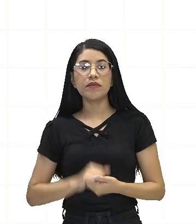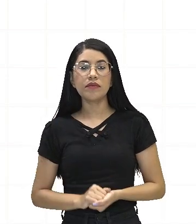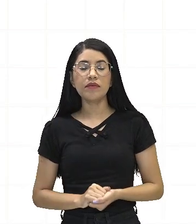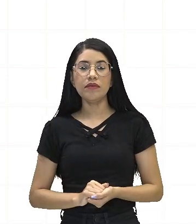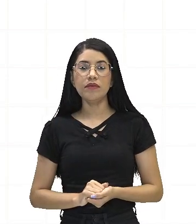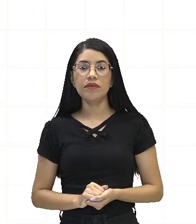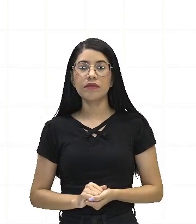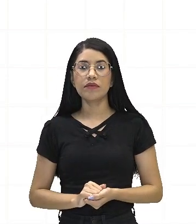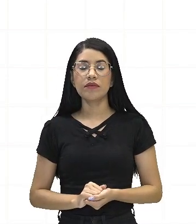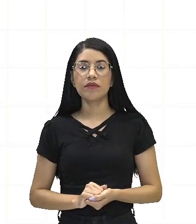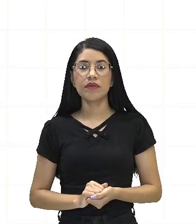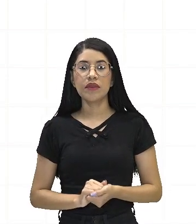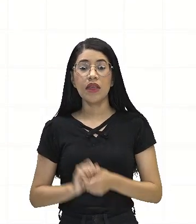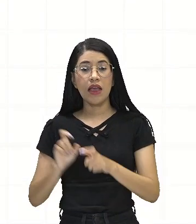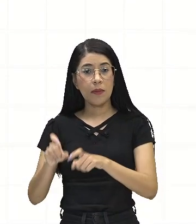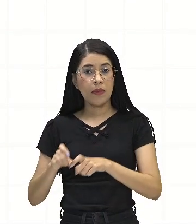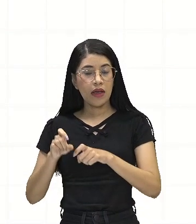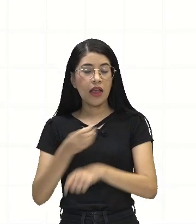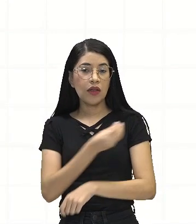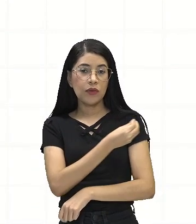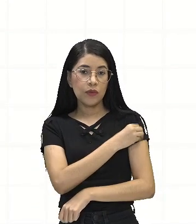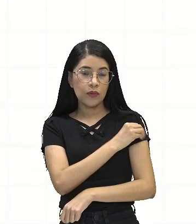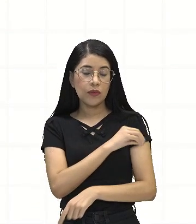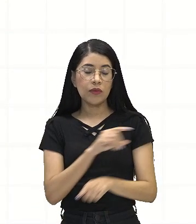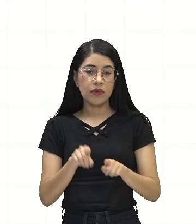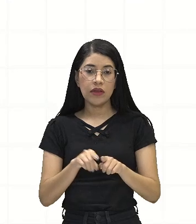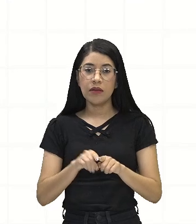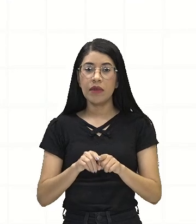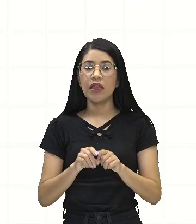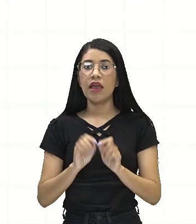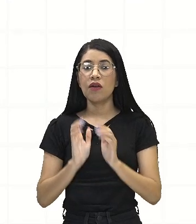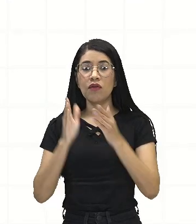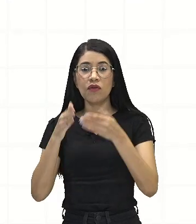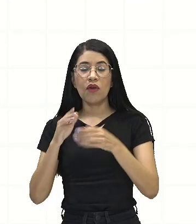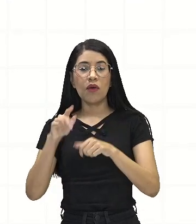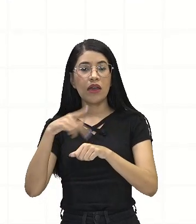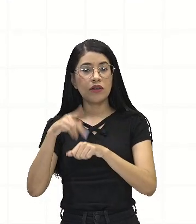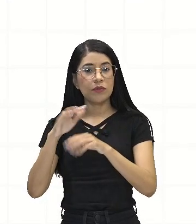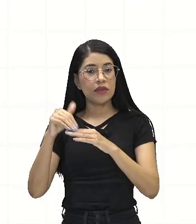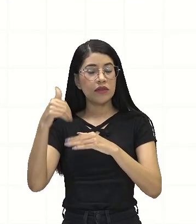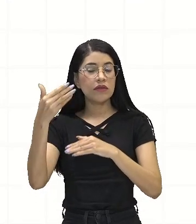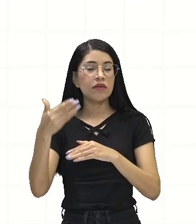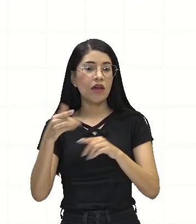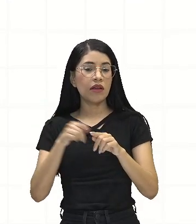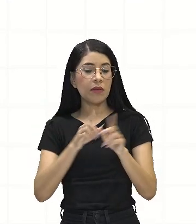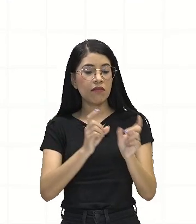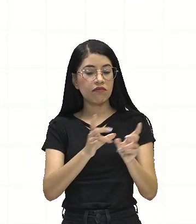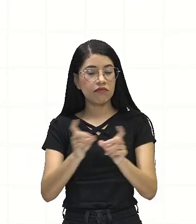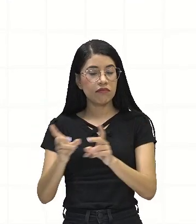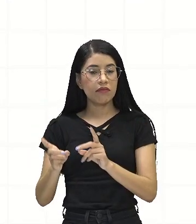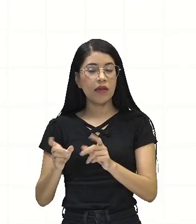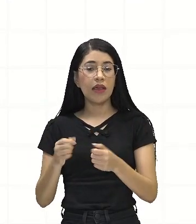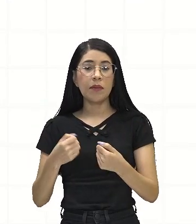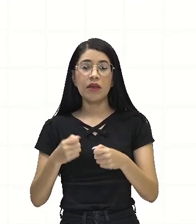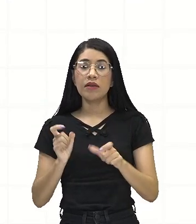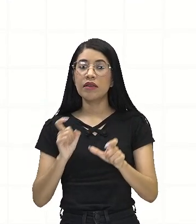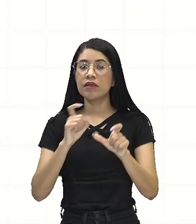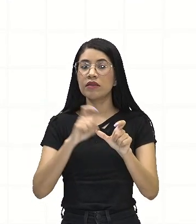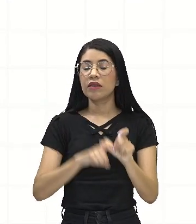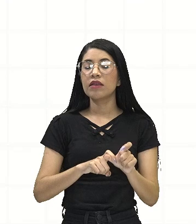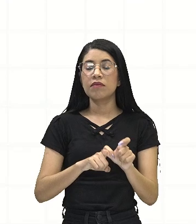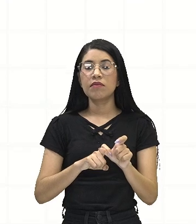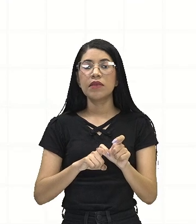era uma cultura essencialmente voltada para o mercado externo, né? Lembra que a gente falou uma relação de dependência,